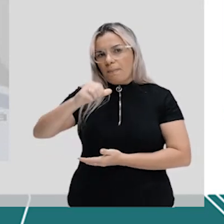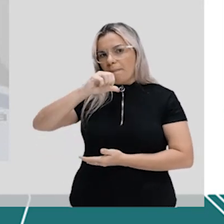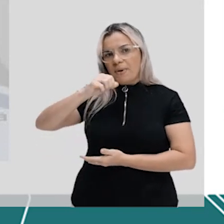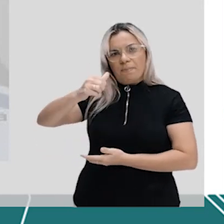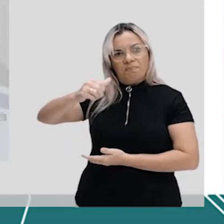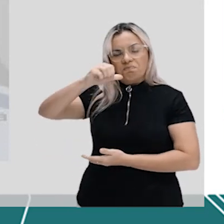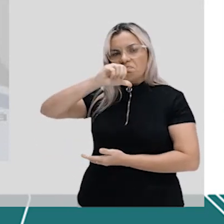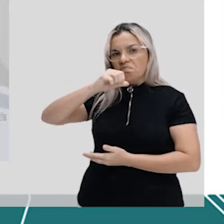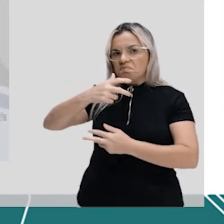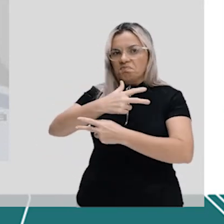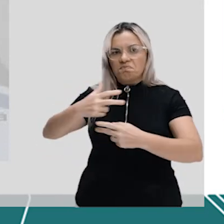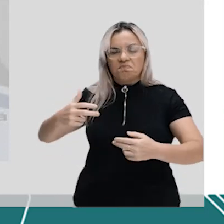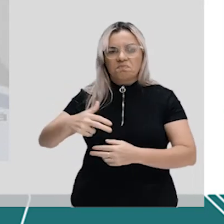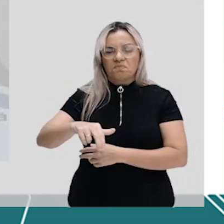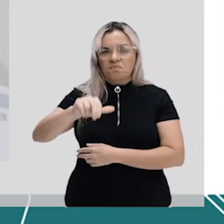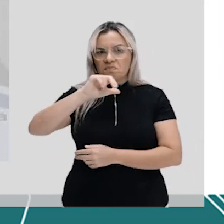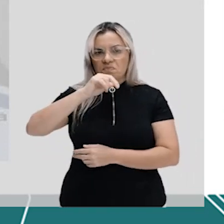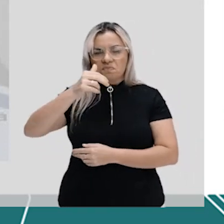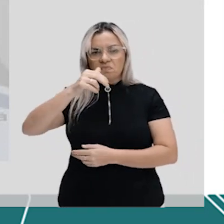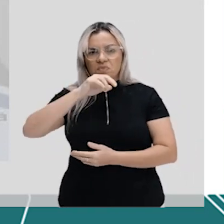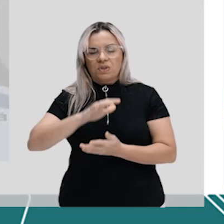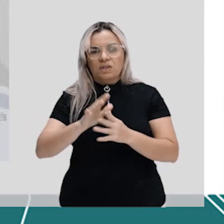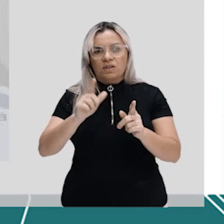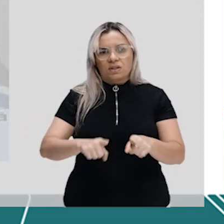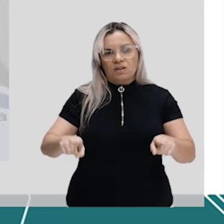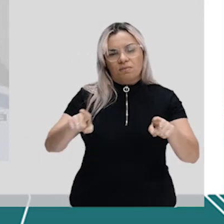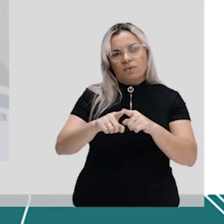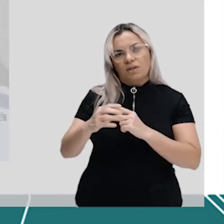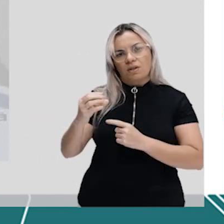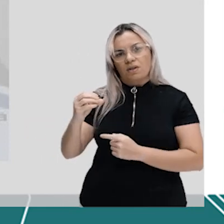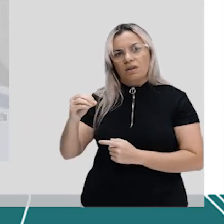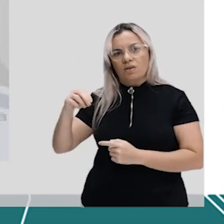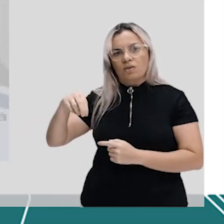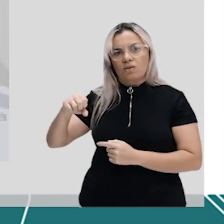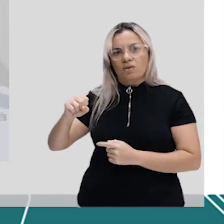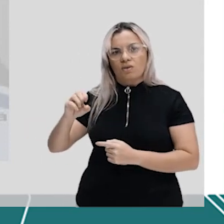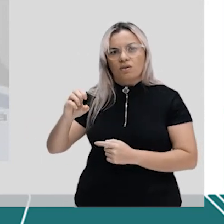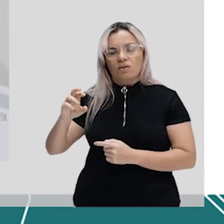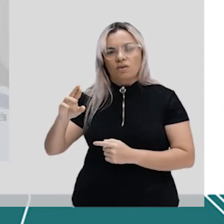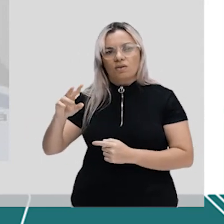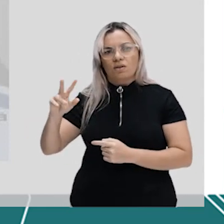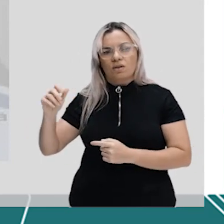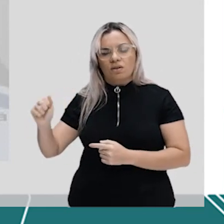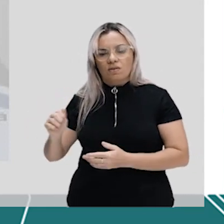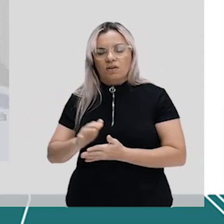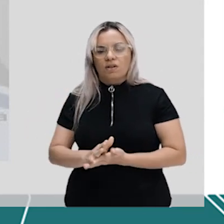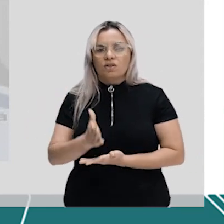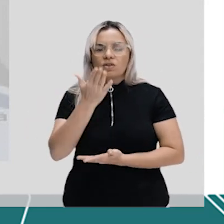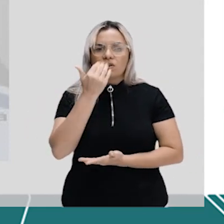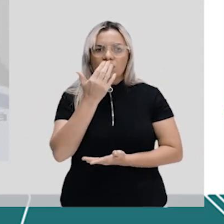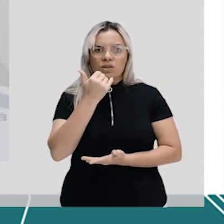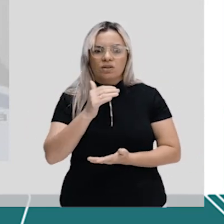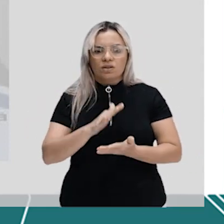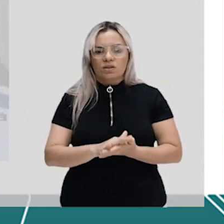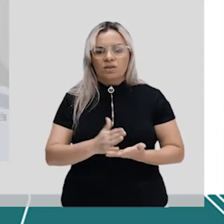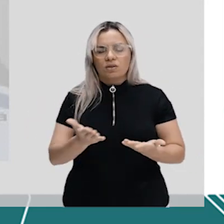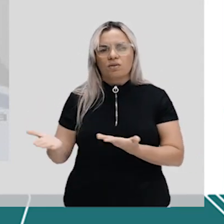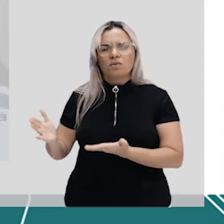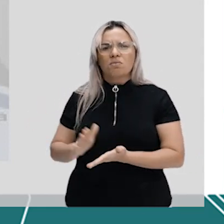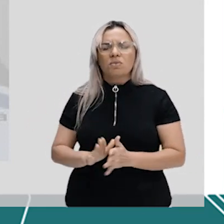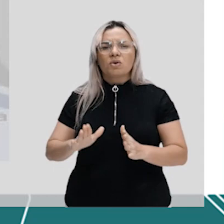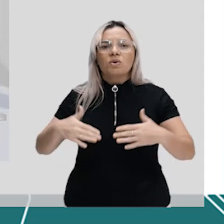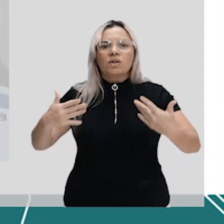usado para conservas de alimentos, tá? Que é o mecanismo de pasteurização. E o que tem de interessante